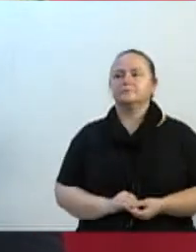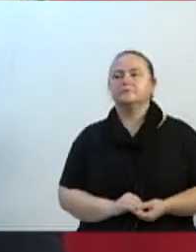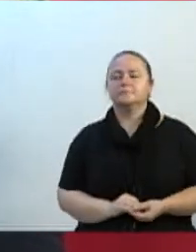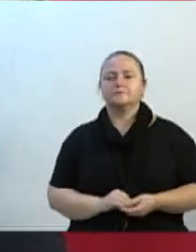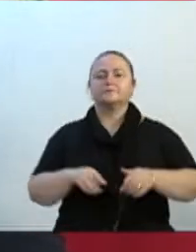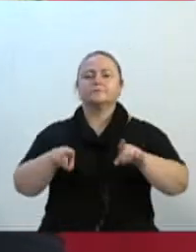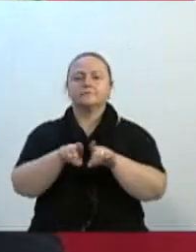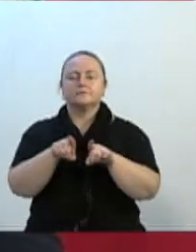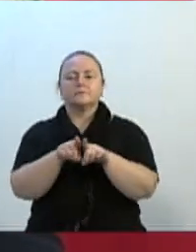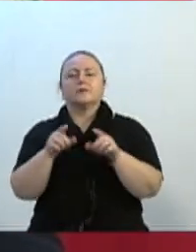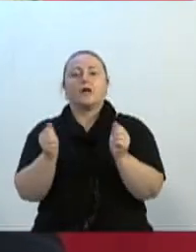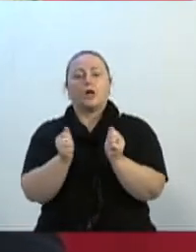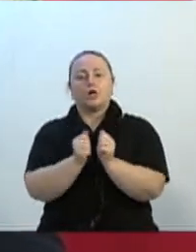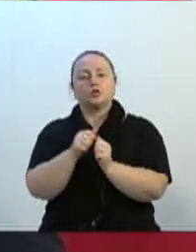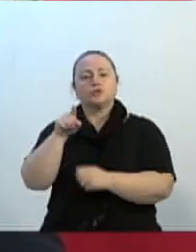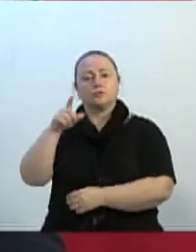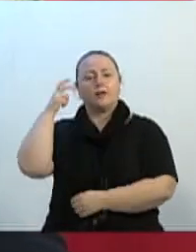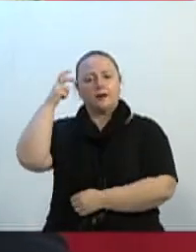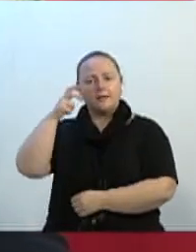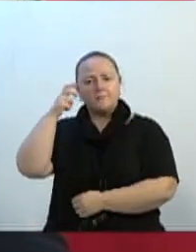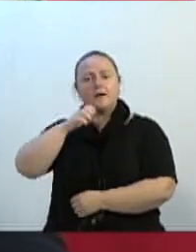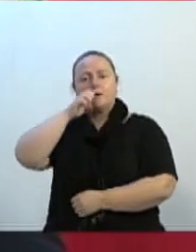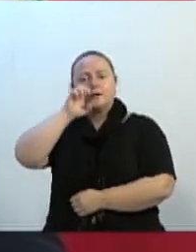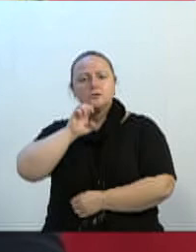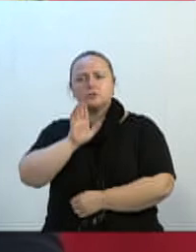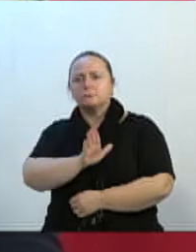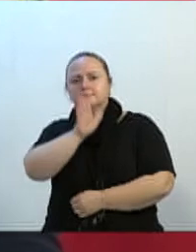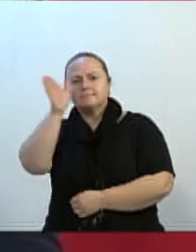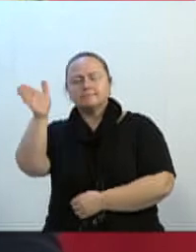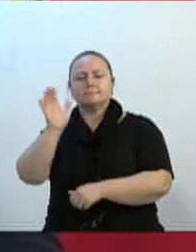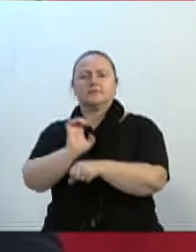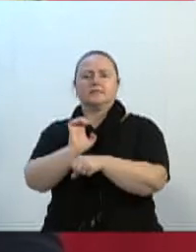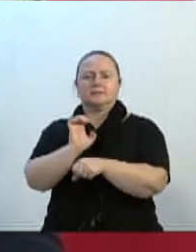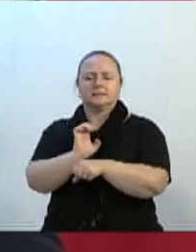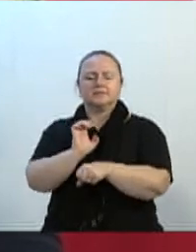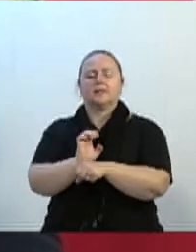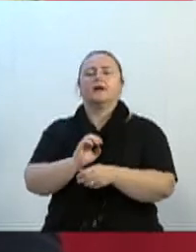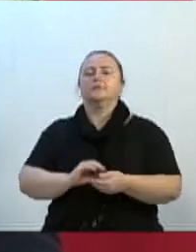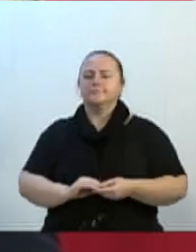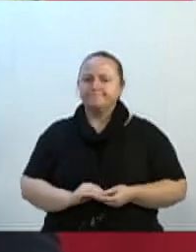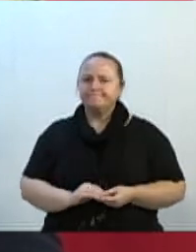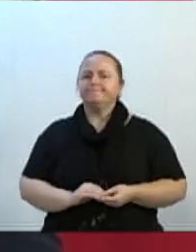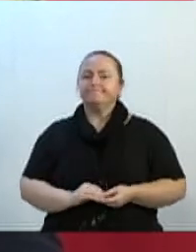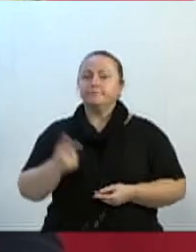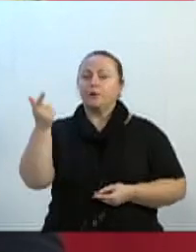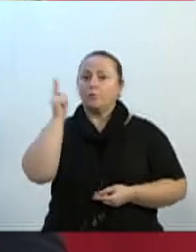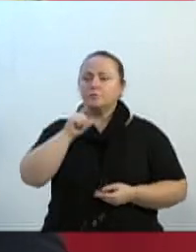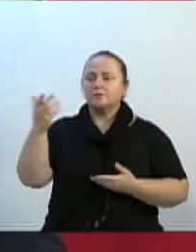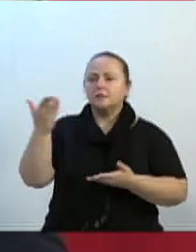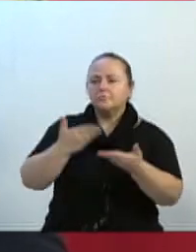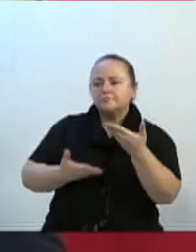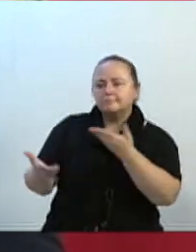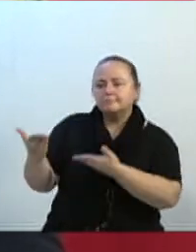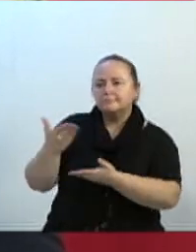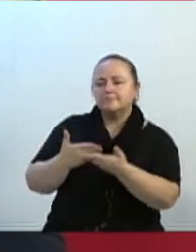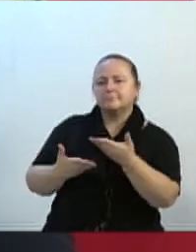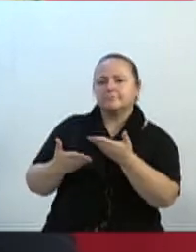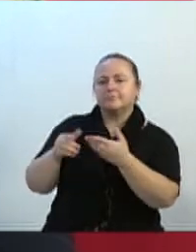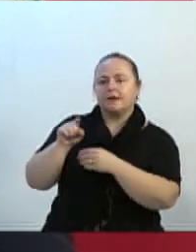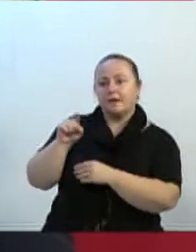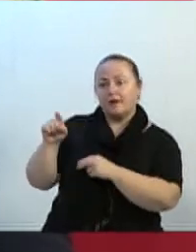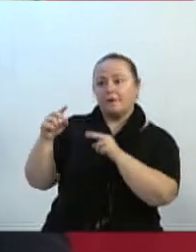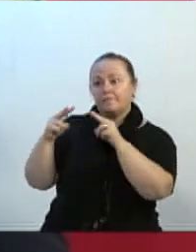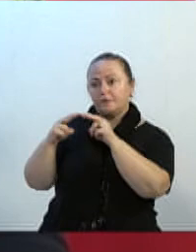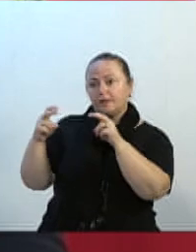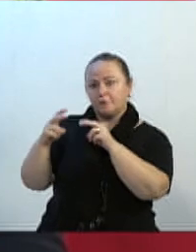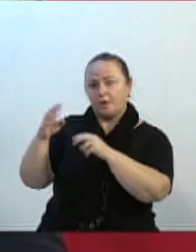buscar informações no governo do estado, sendo essa ponte entre o nosso município e o